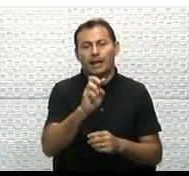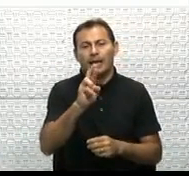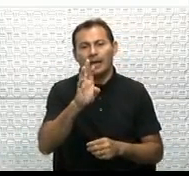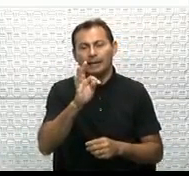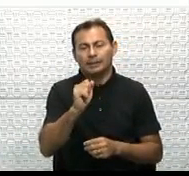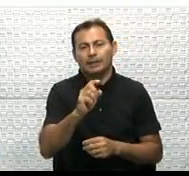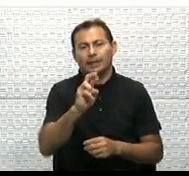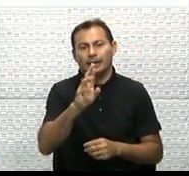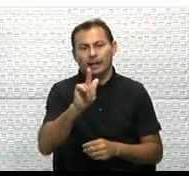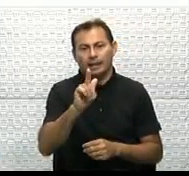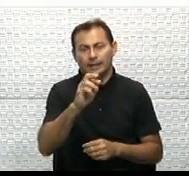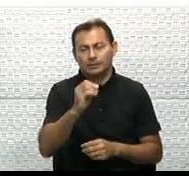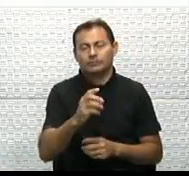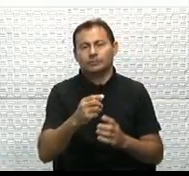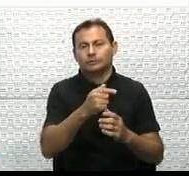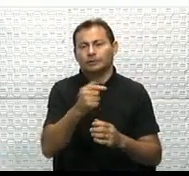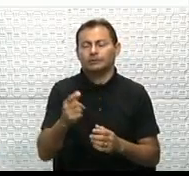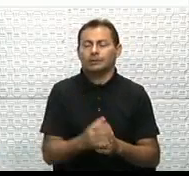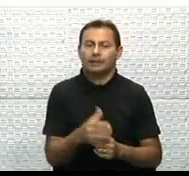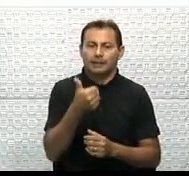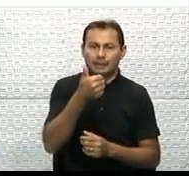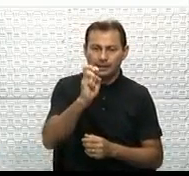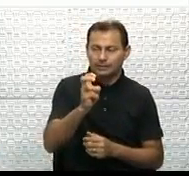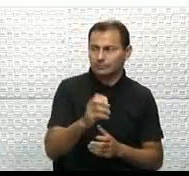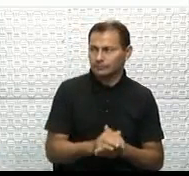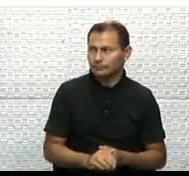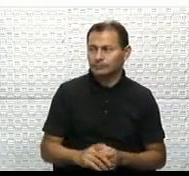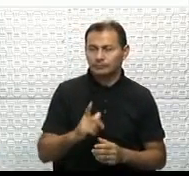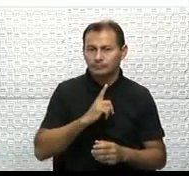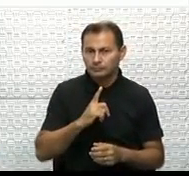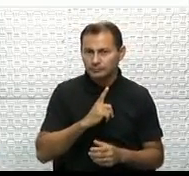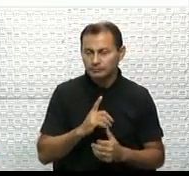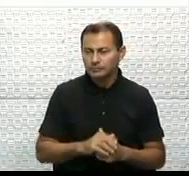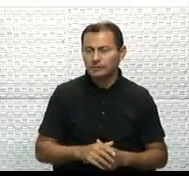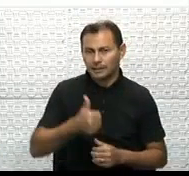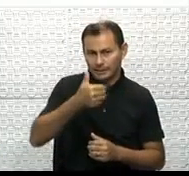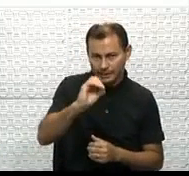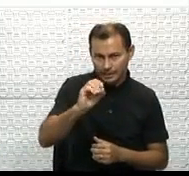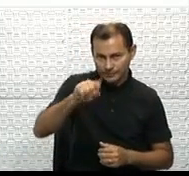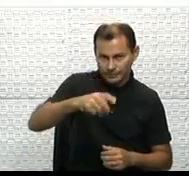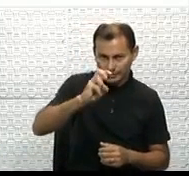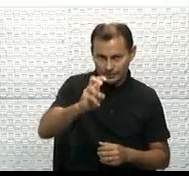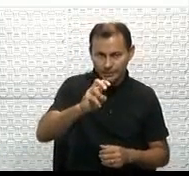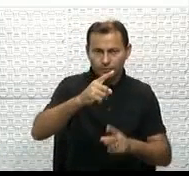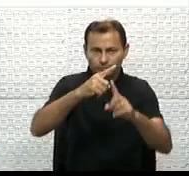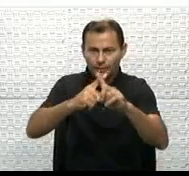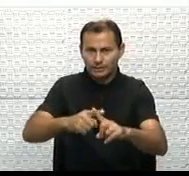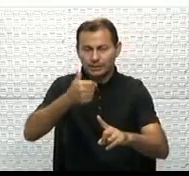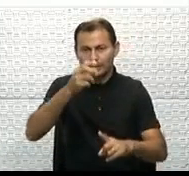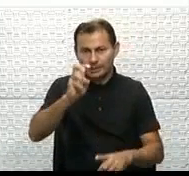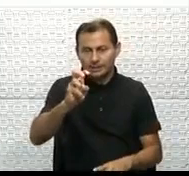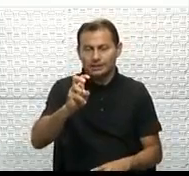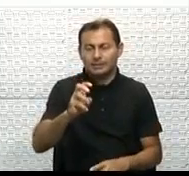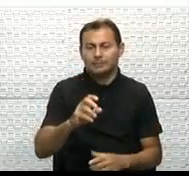de regressão. Então, no lugar de x, coloca 15. Teremos 10,5 vezes